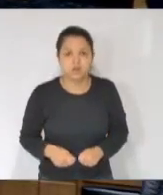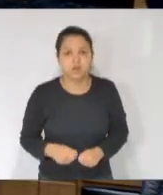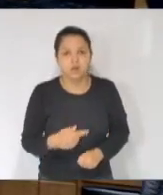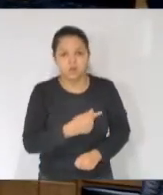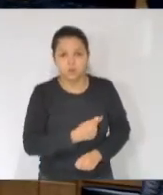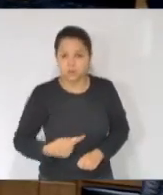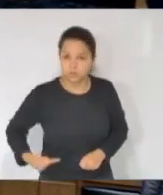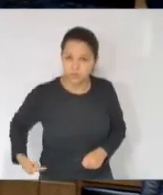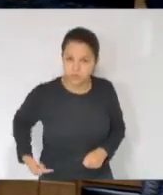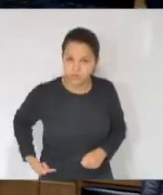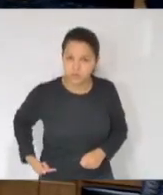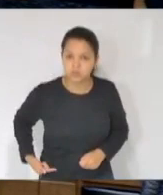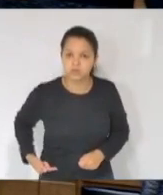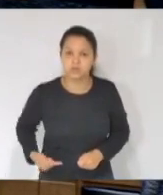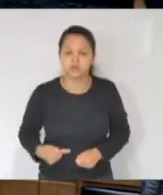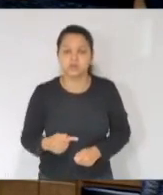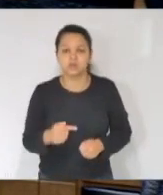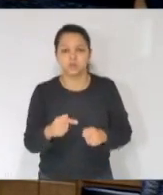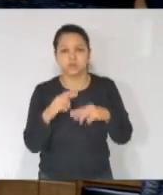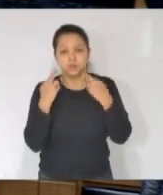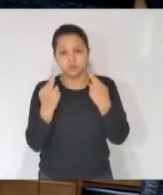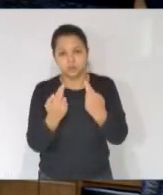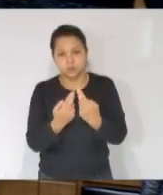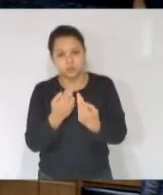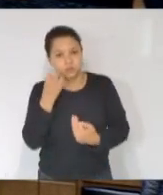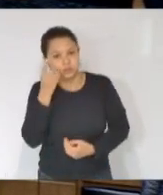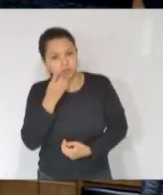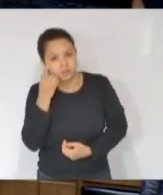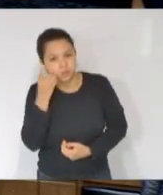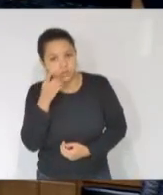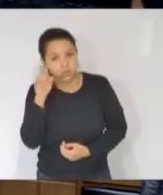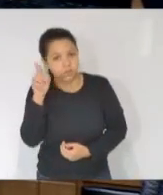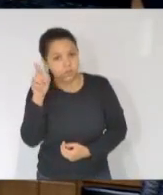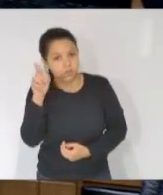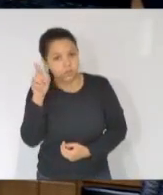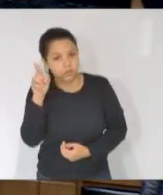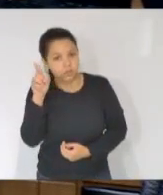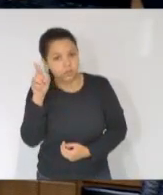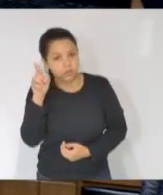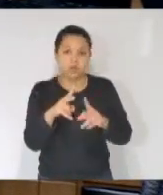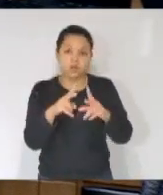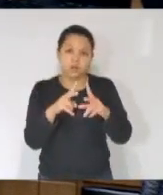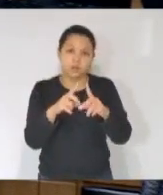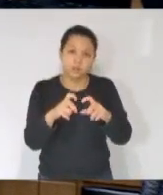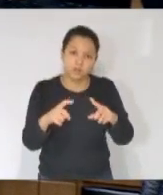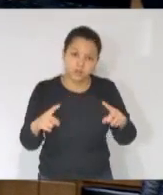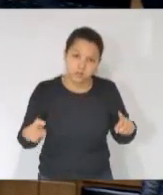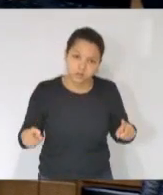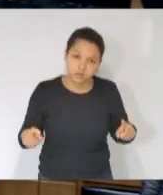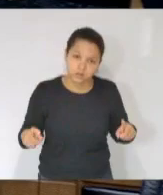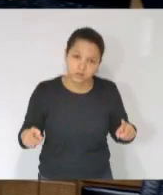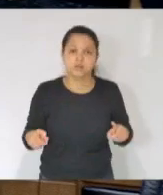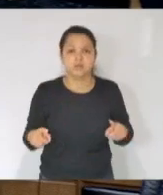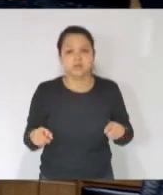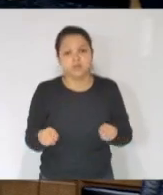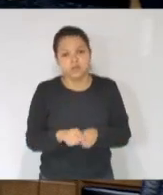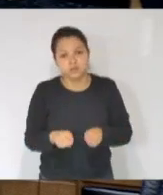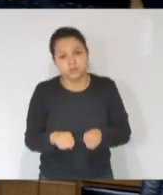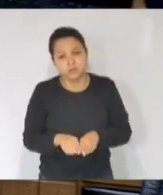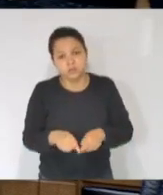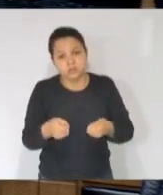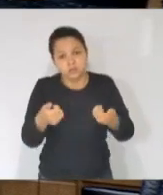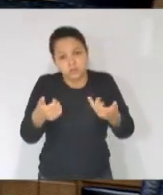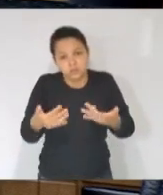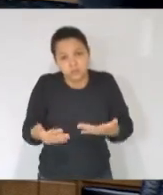governador, uma audiência com os nossos deputados lá em Brasília, deputado Gere, uma audiência e tentar tratar esse